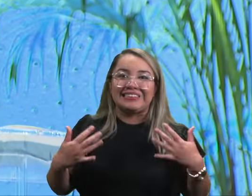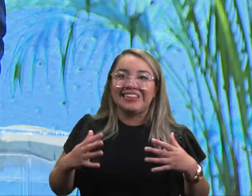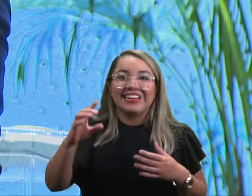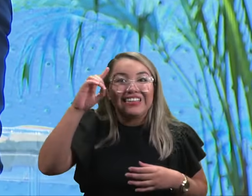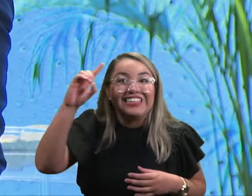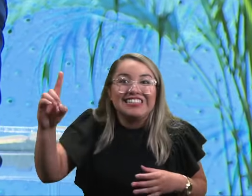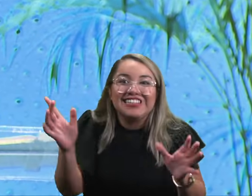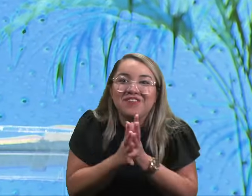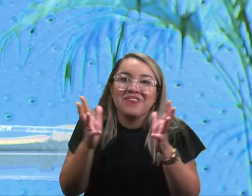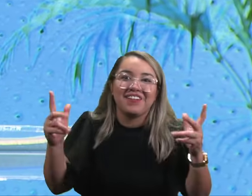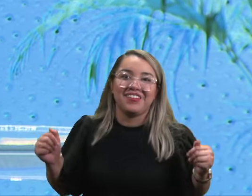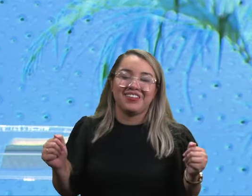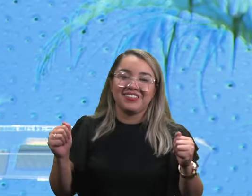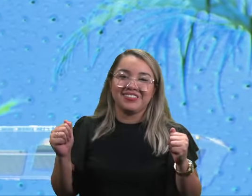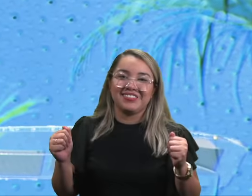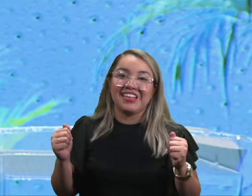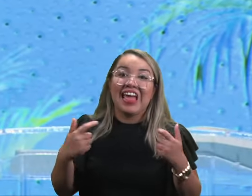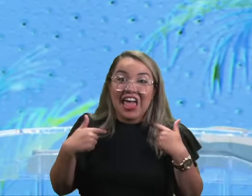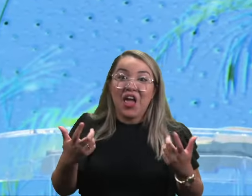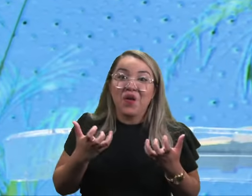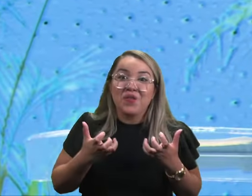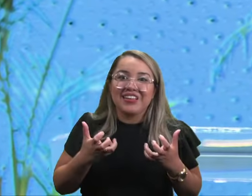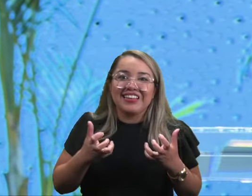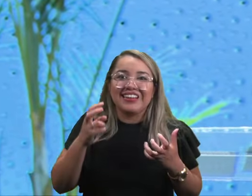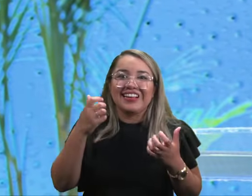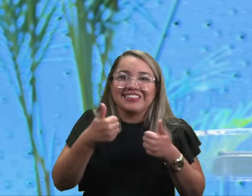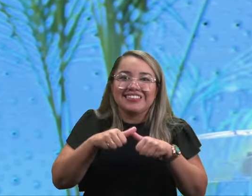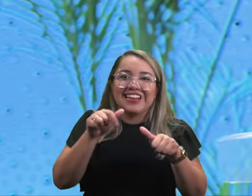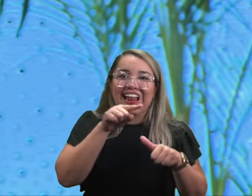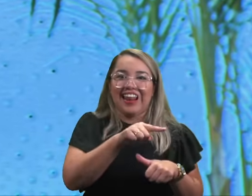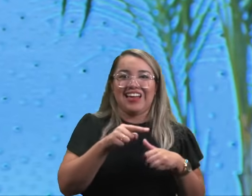Imagina aquele dia que Jesus, eu queria estar lá. Eu, na minha mente,